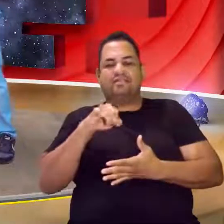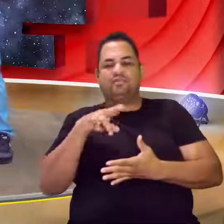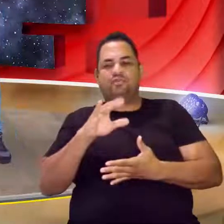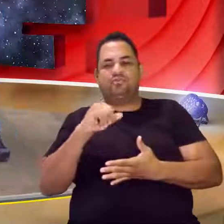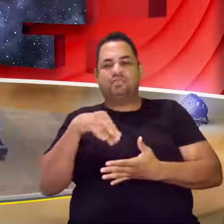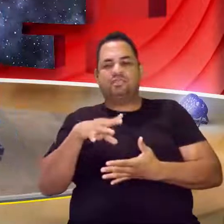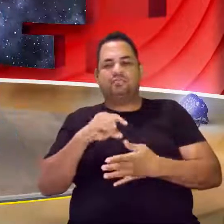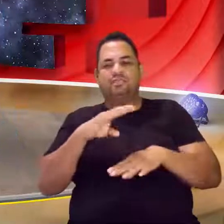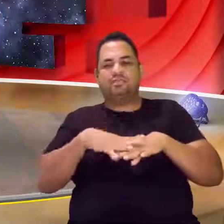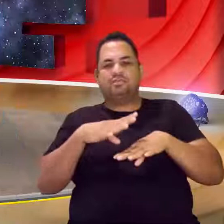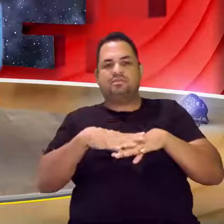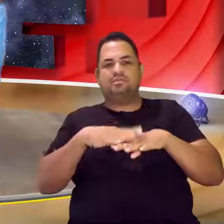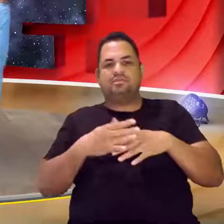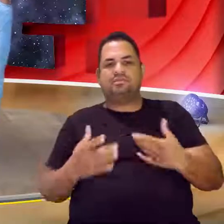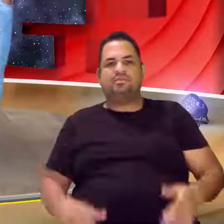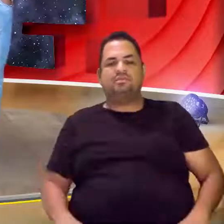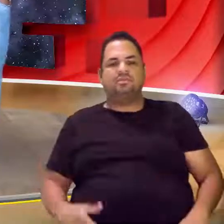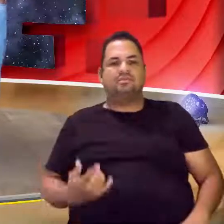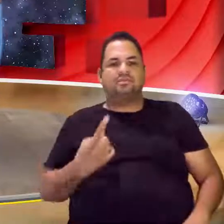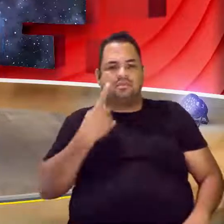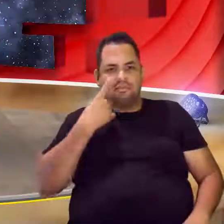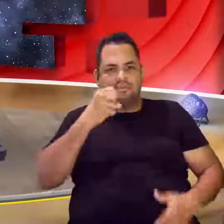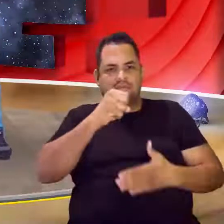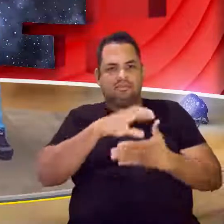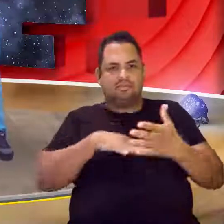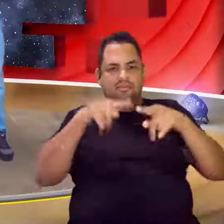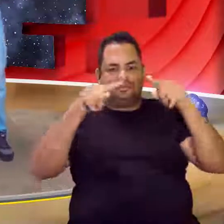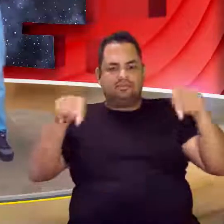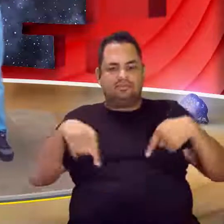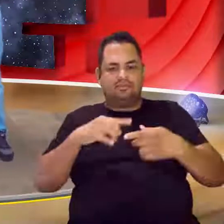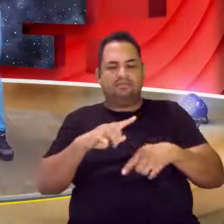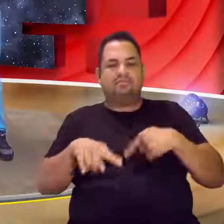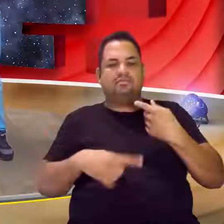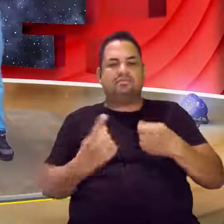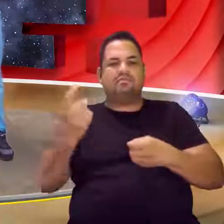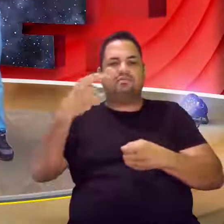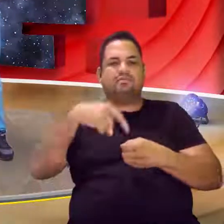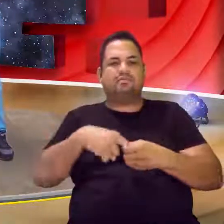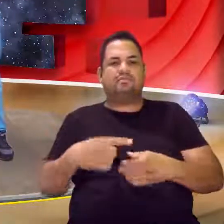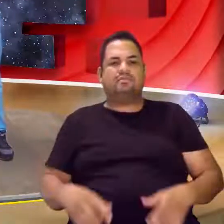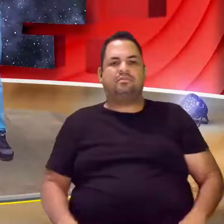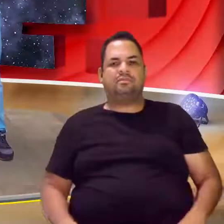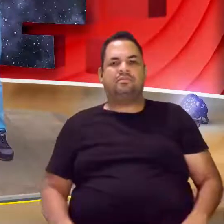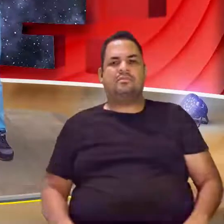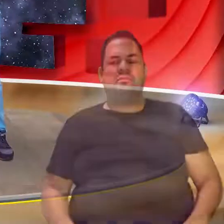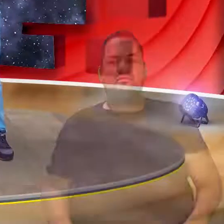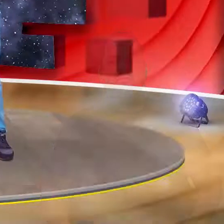etnomatemática, perfeito. Bora ver então, né? Vamos às atividades de sala e a gente já tá de volta.